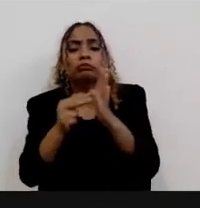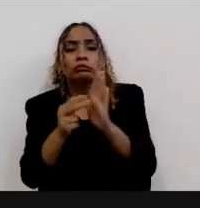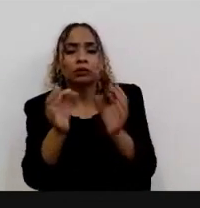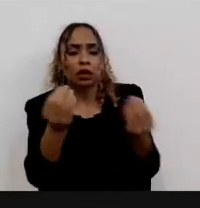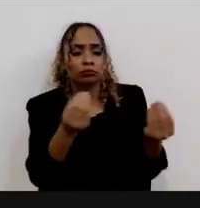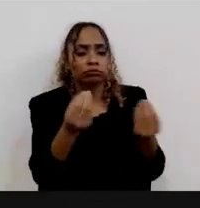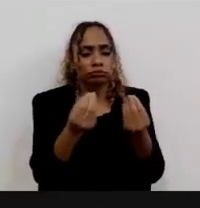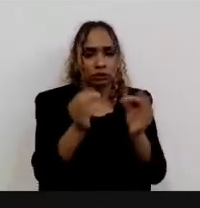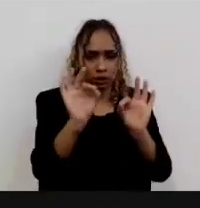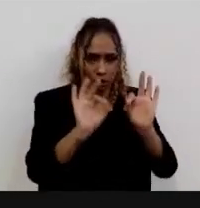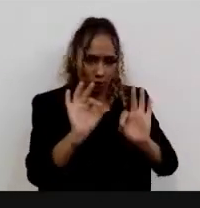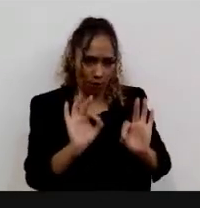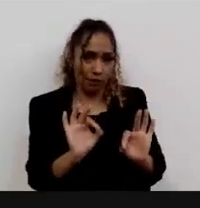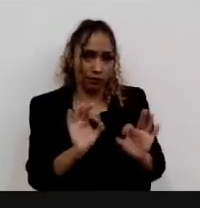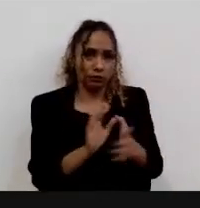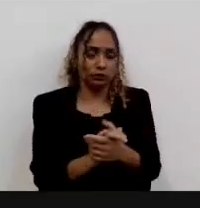repositório.